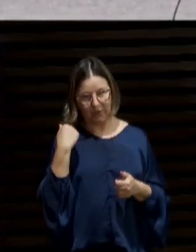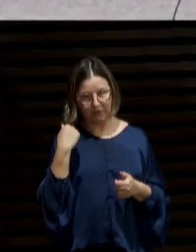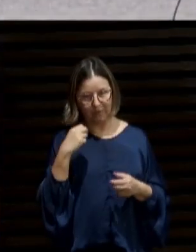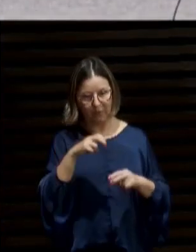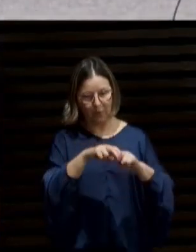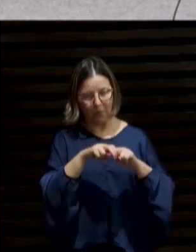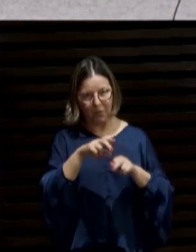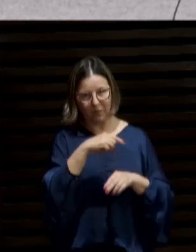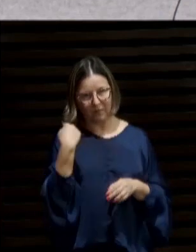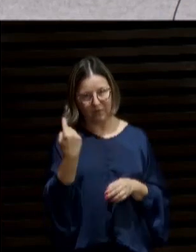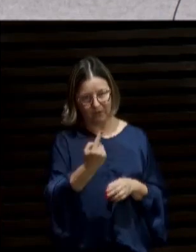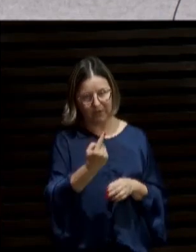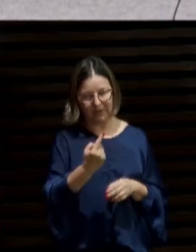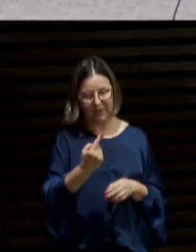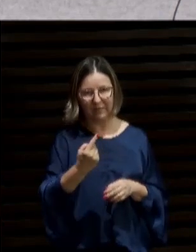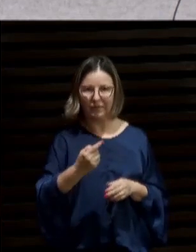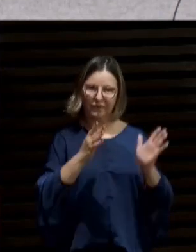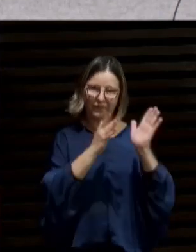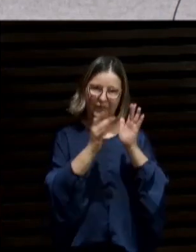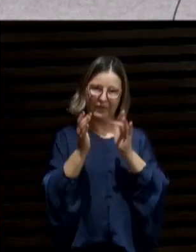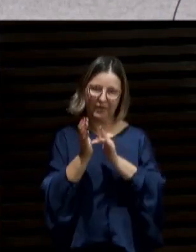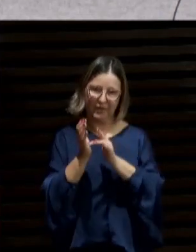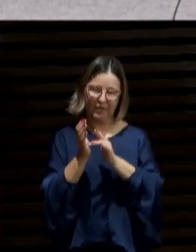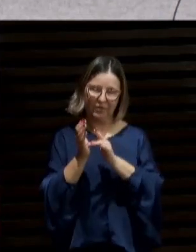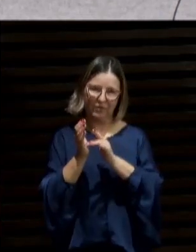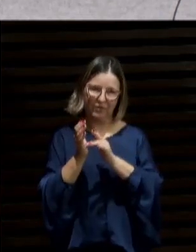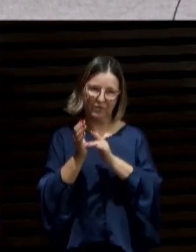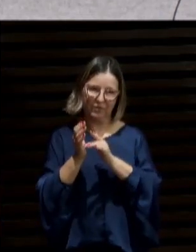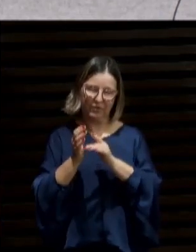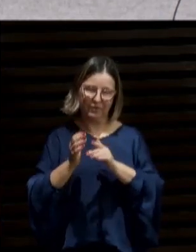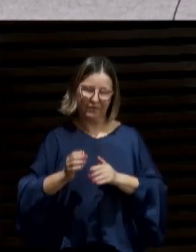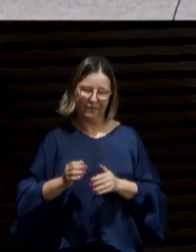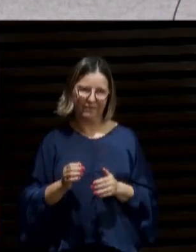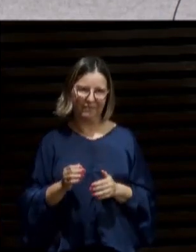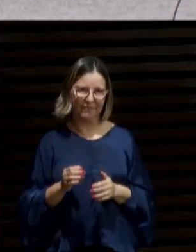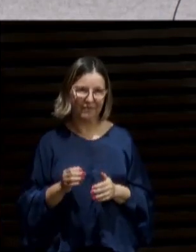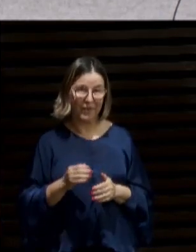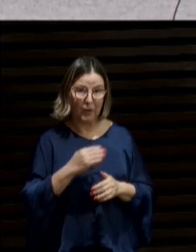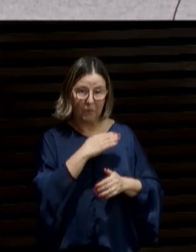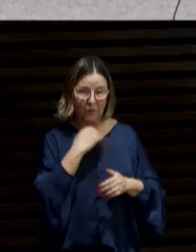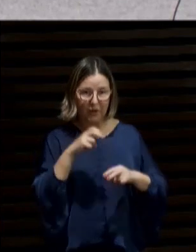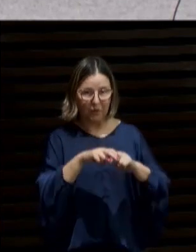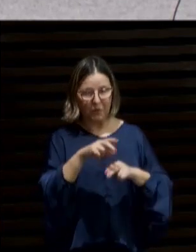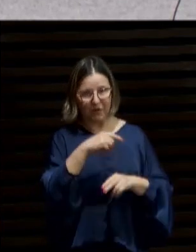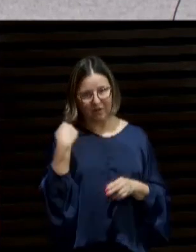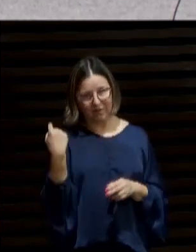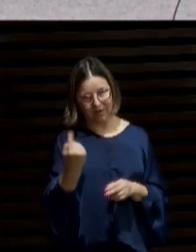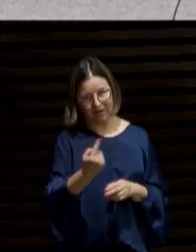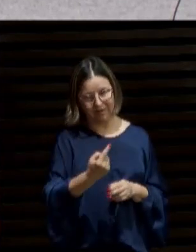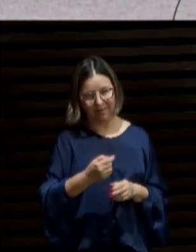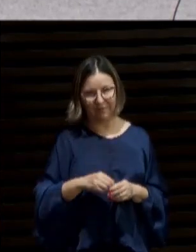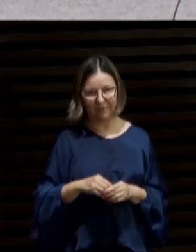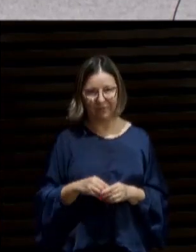favor. Ele era o vicari filii Dei, Ele estava morrendo por nós.